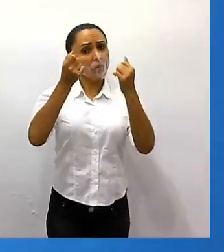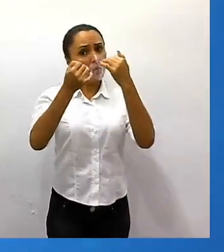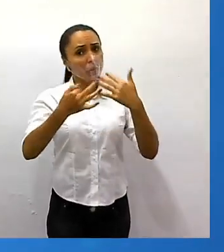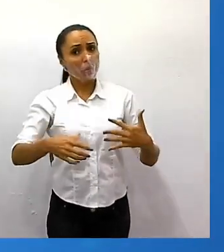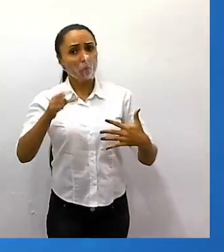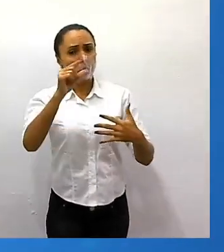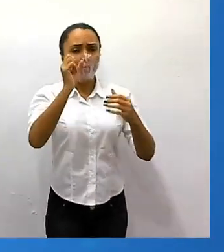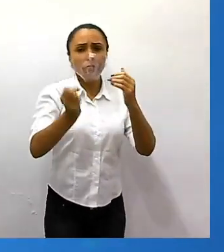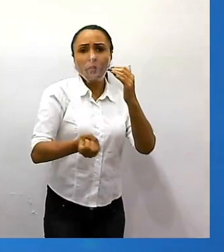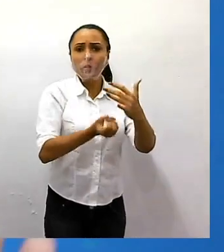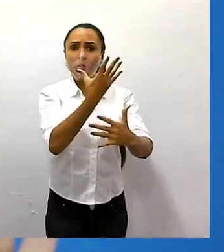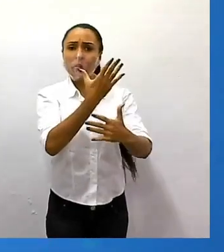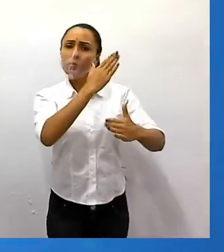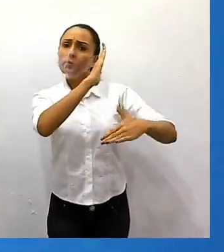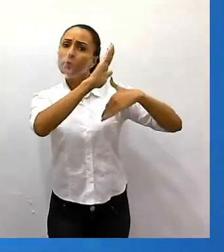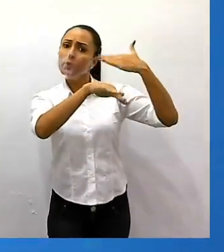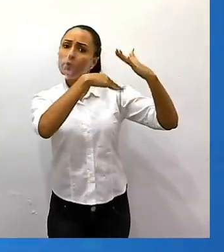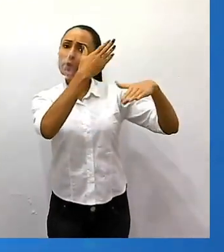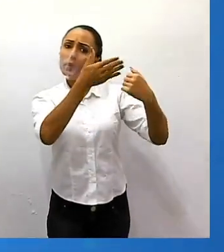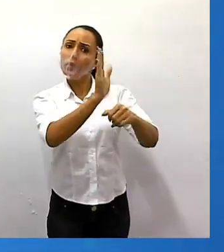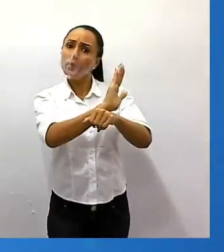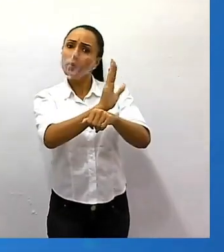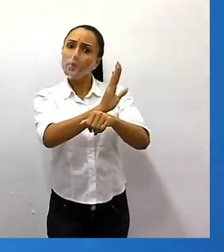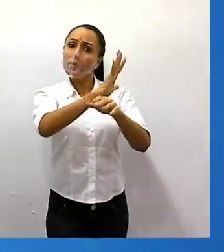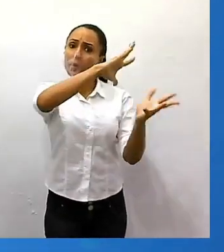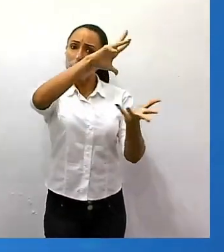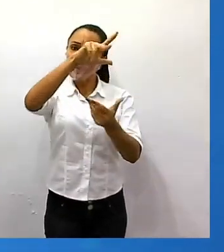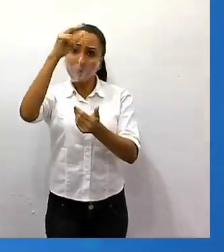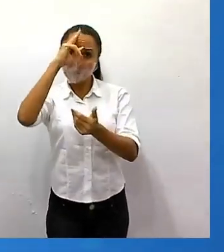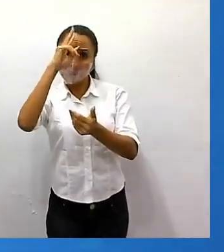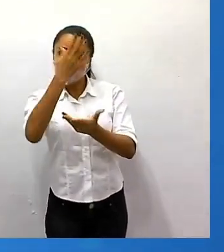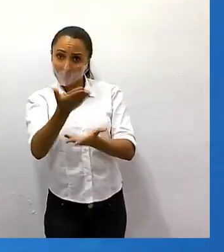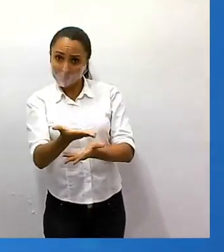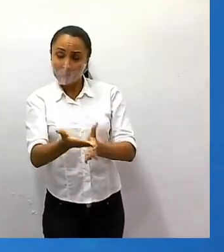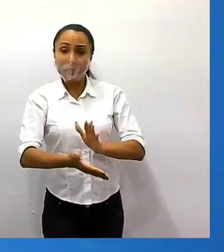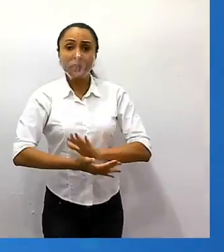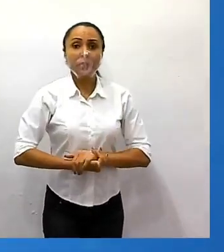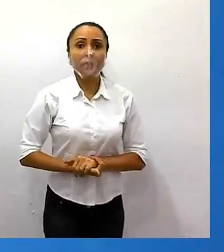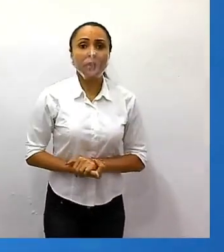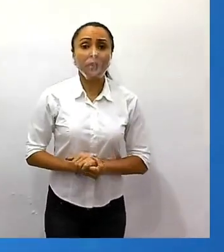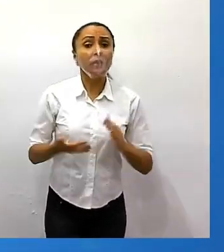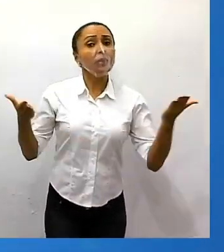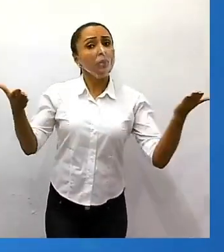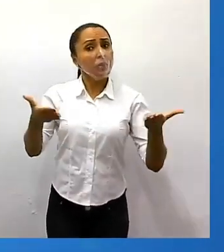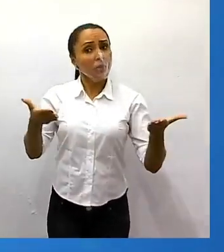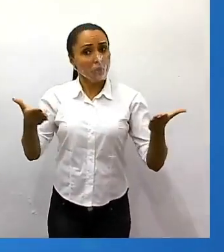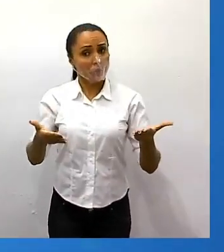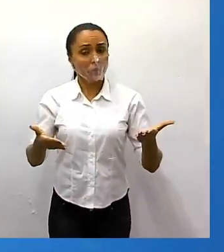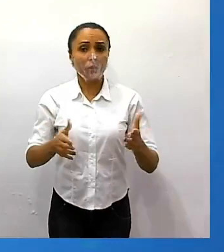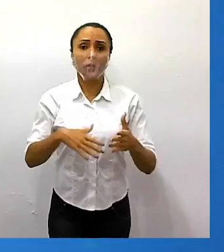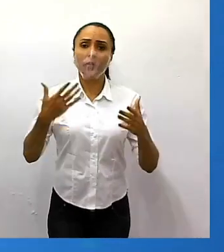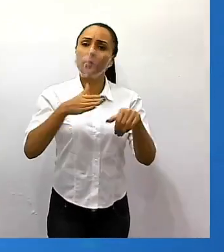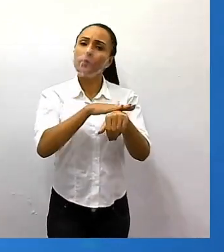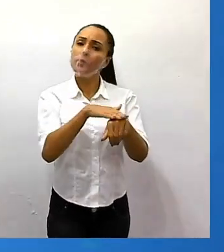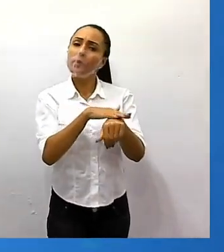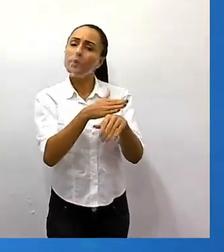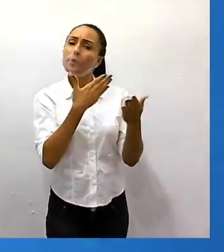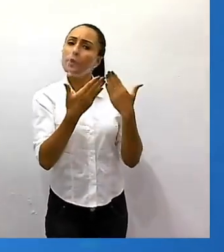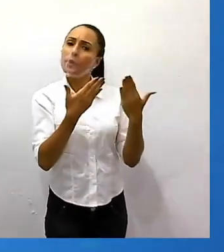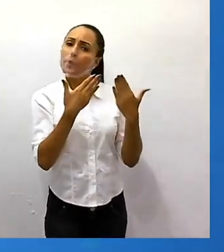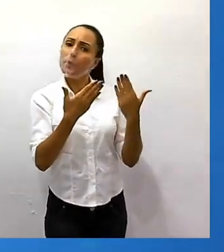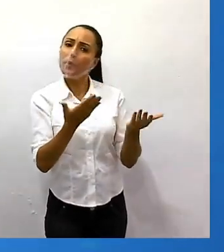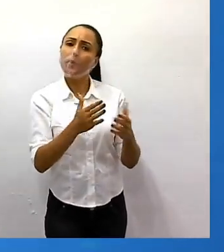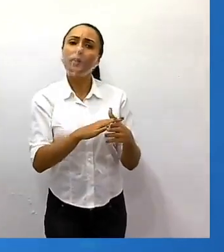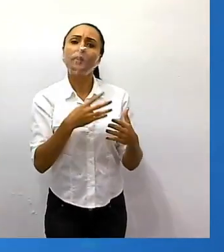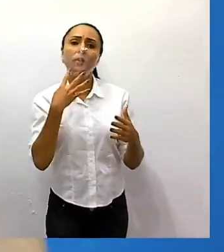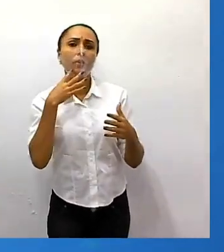a origem e a evolução do cinema mundial. Estão lembrados? Pronto. Hoje, a gente vai conversar um pouco e conhecer um